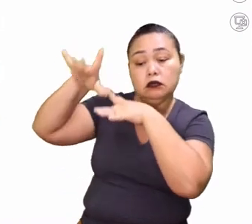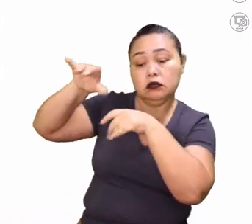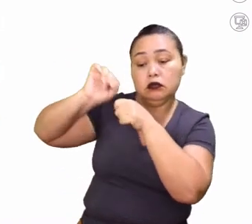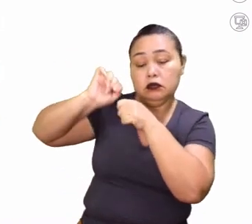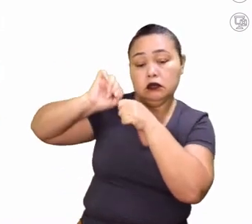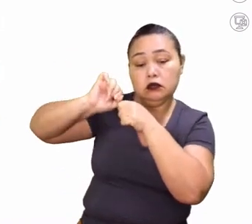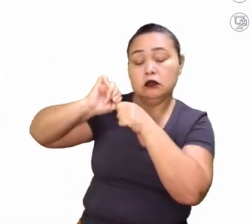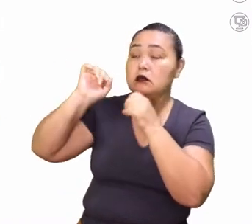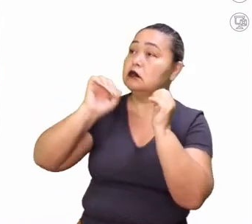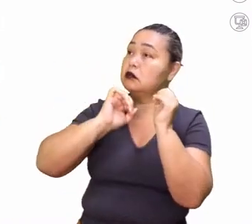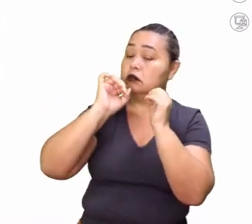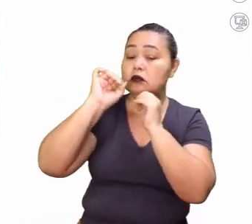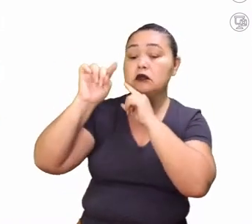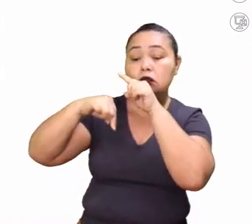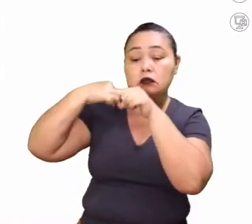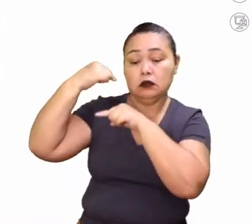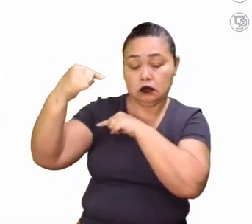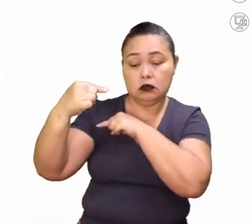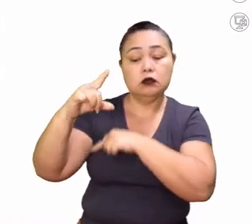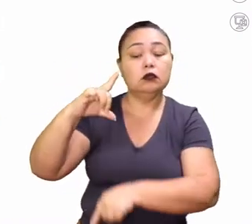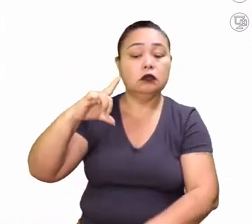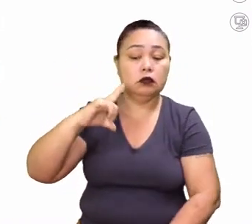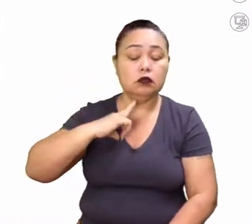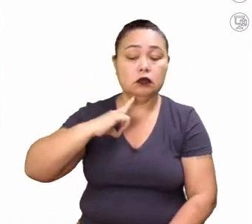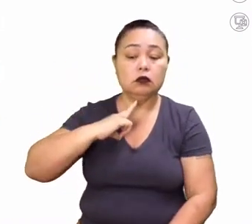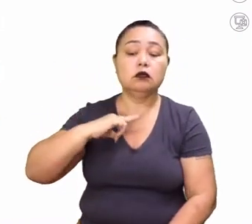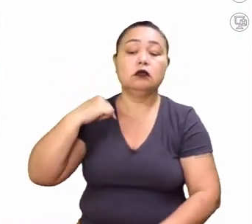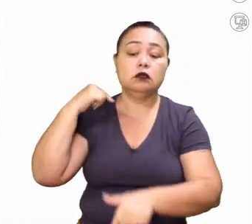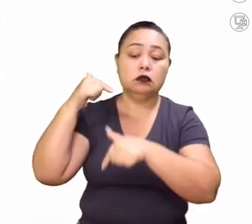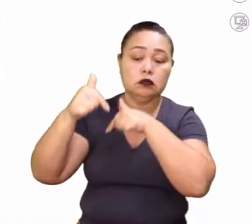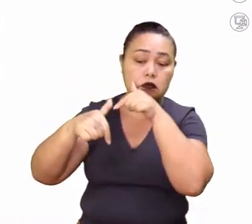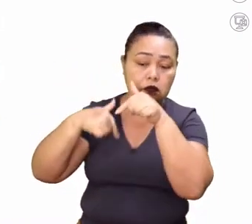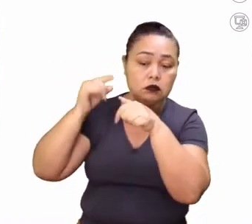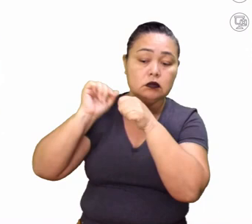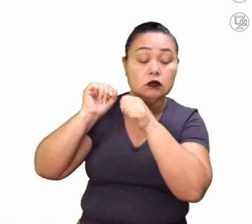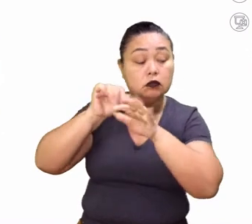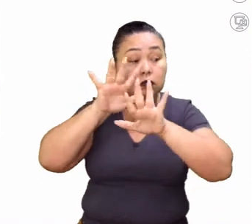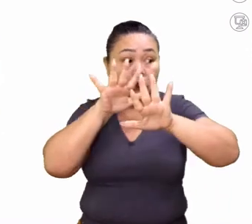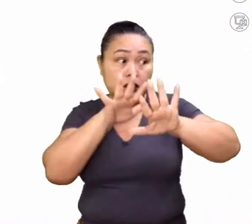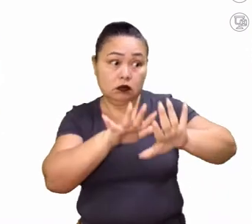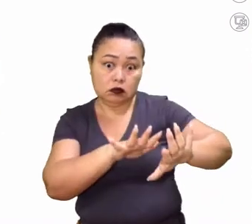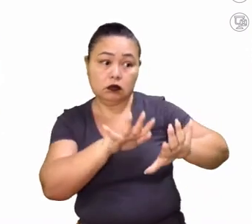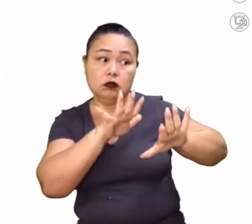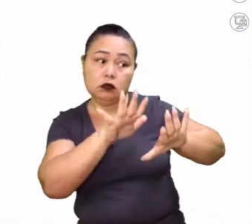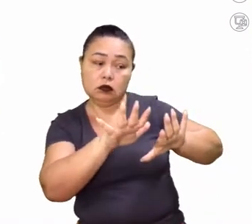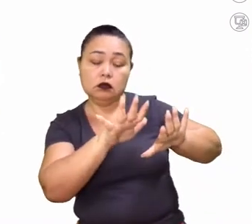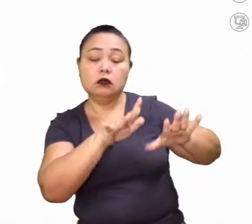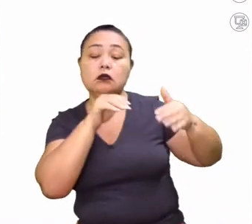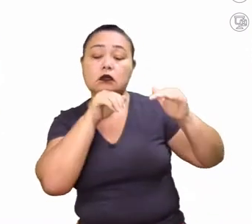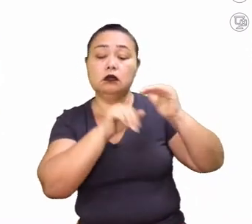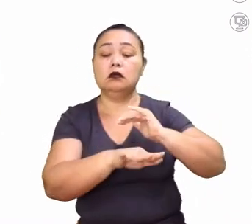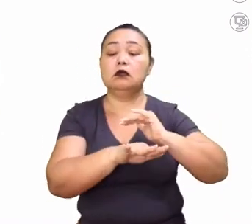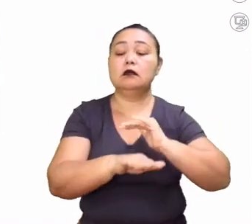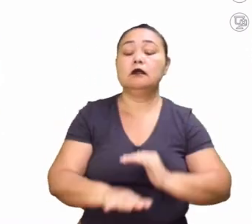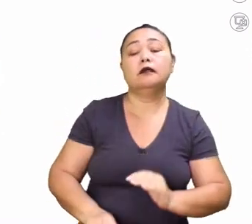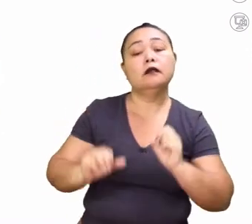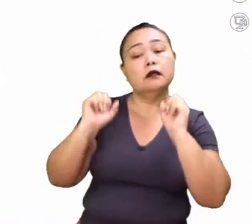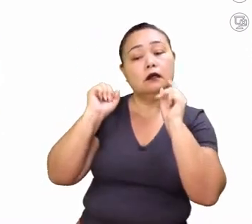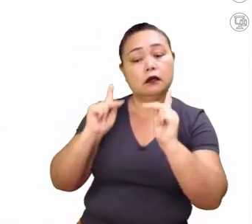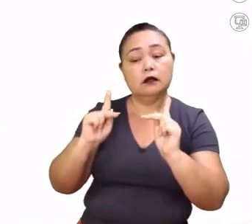dessas varetas é que vão ter um trabalho maior ficar no lugar muito bem guardado